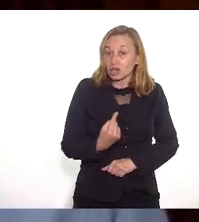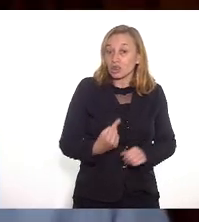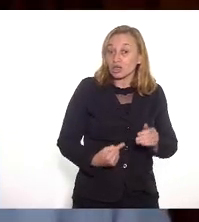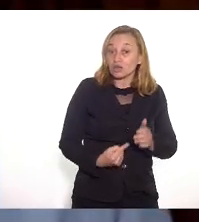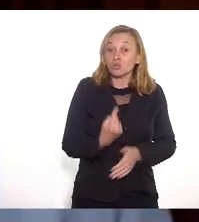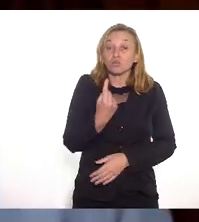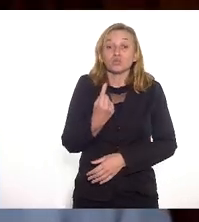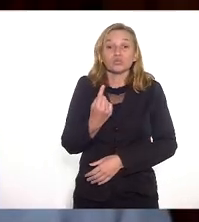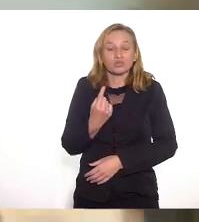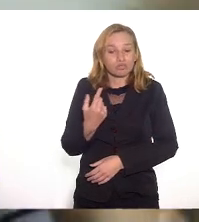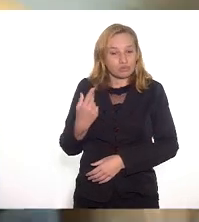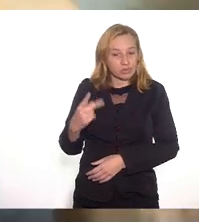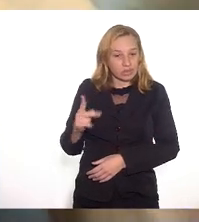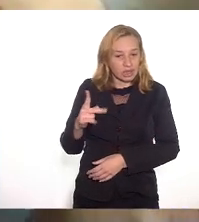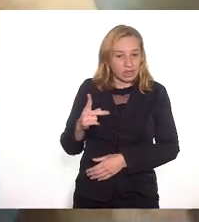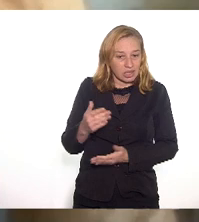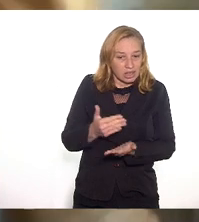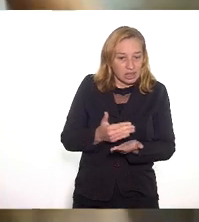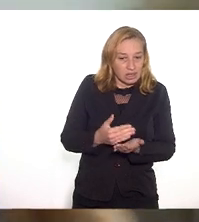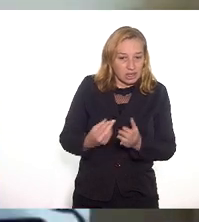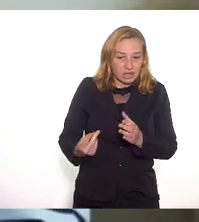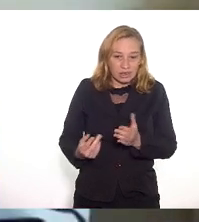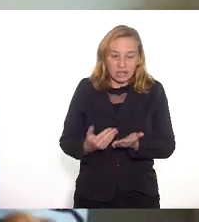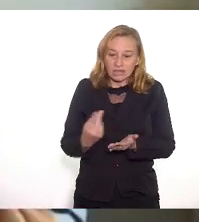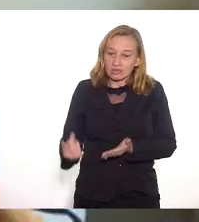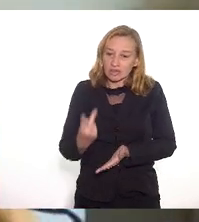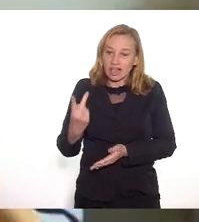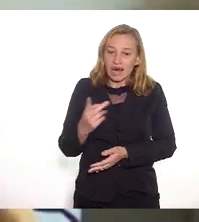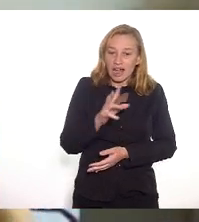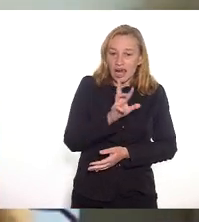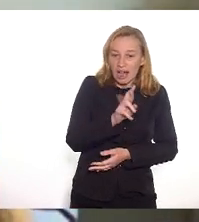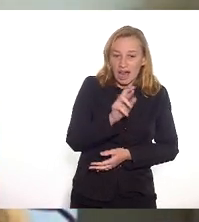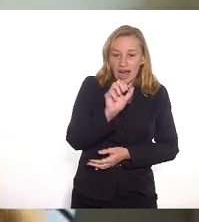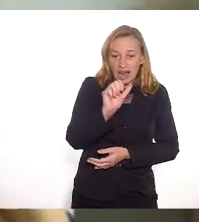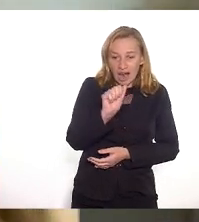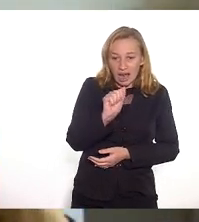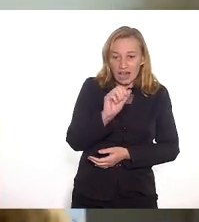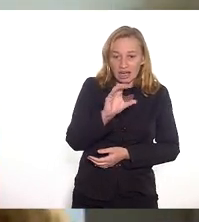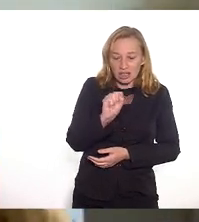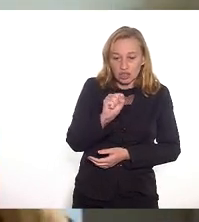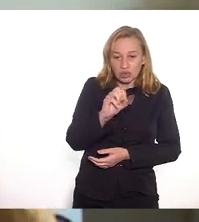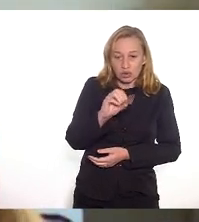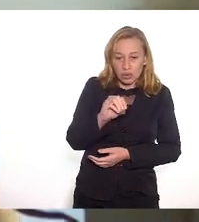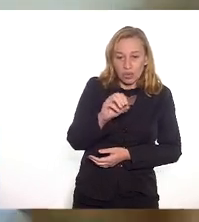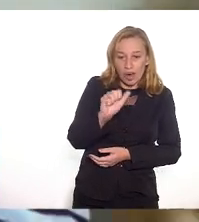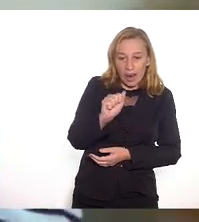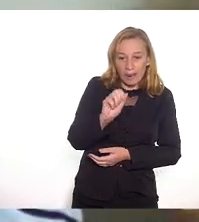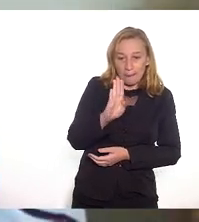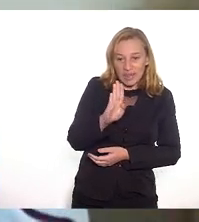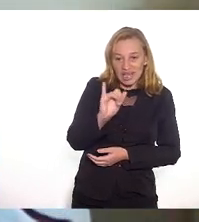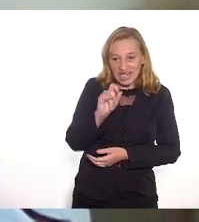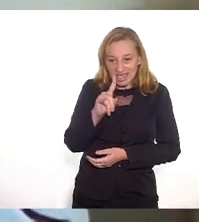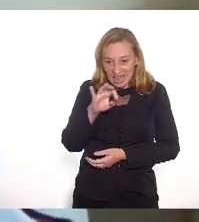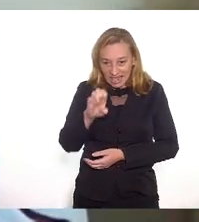princípios é o princípio da razoabilidade. Se um texto é inexequível,